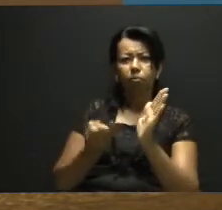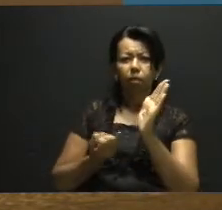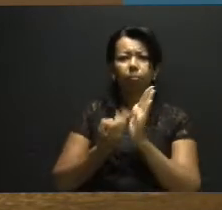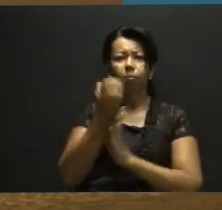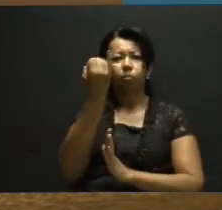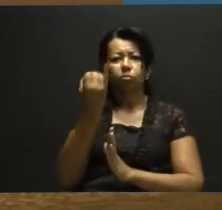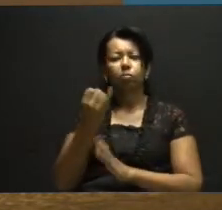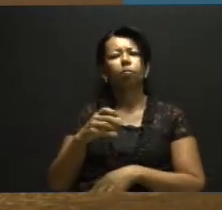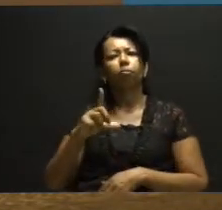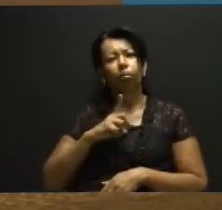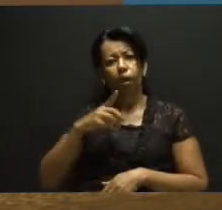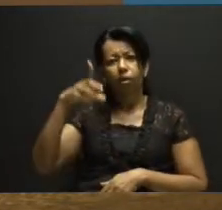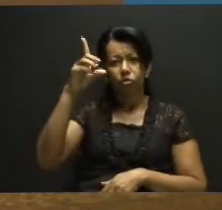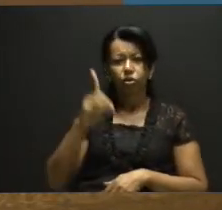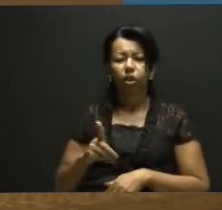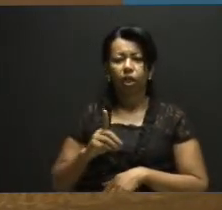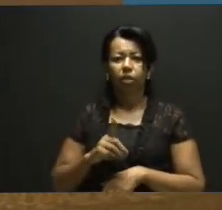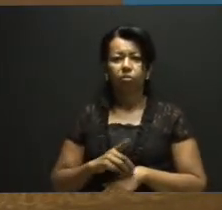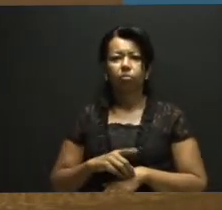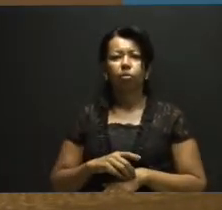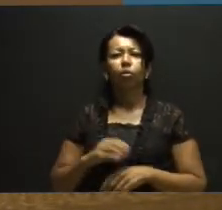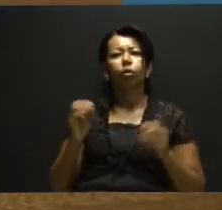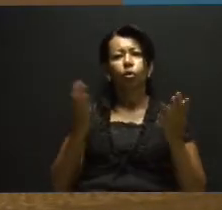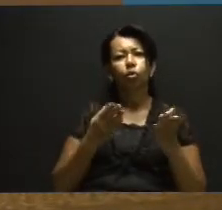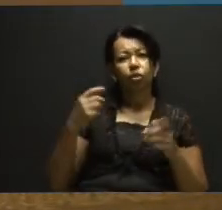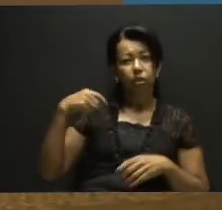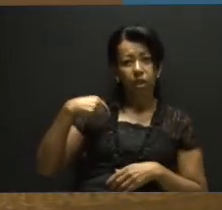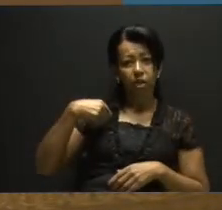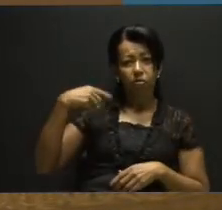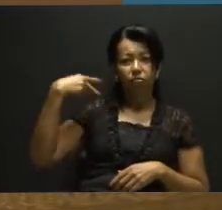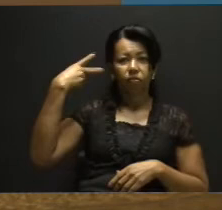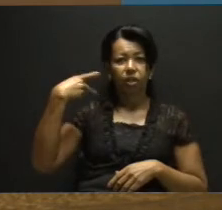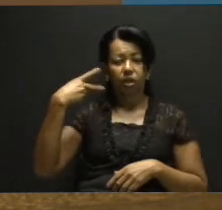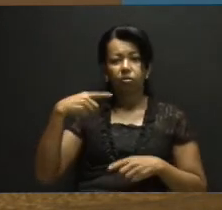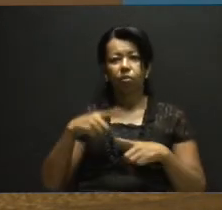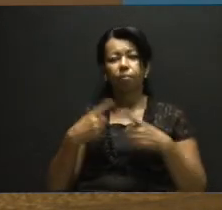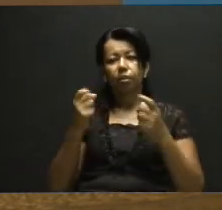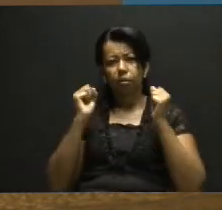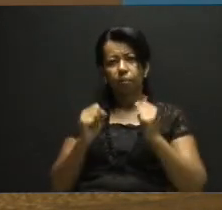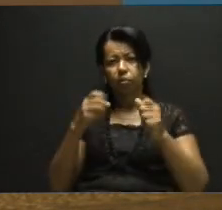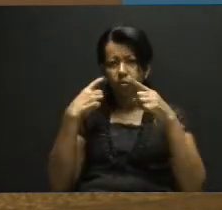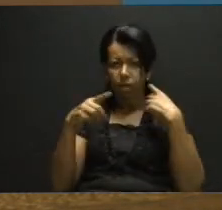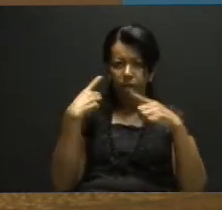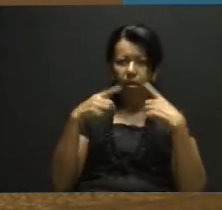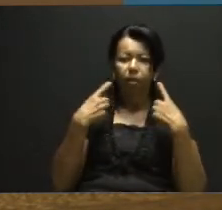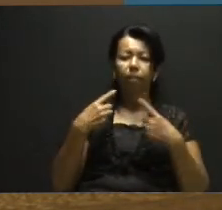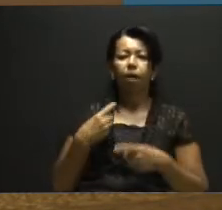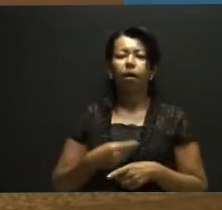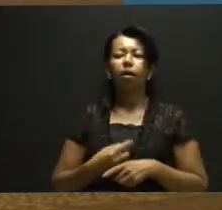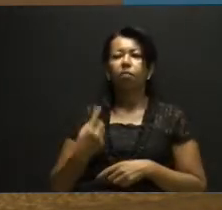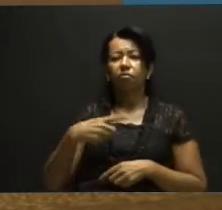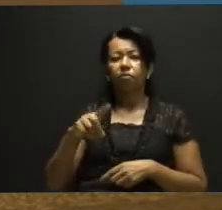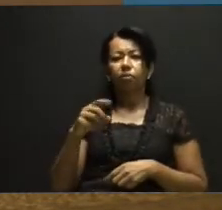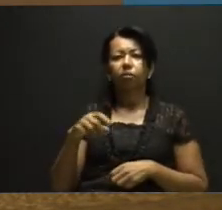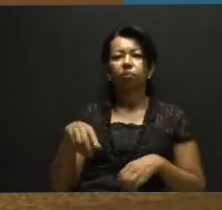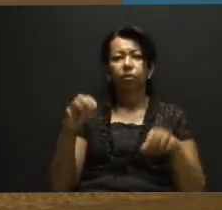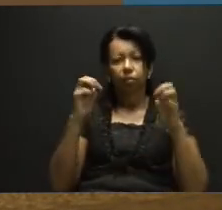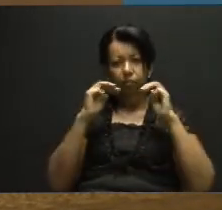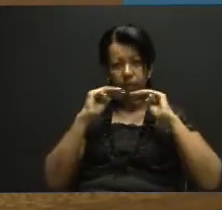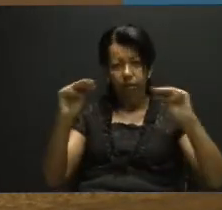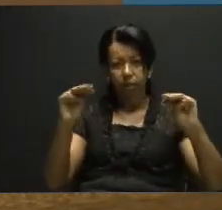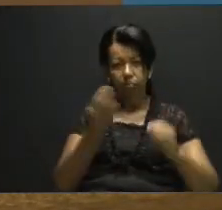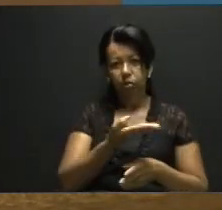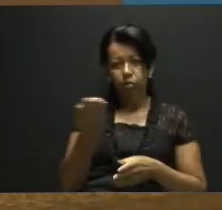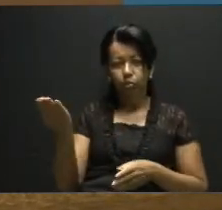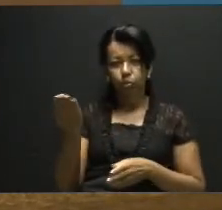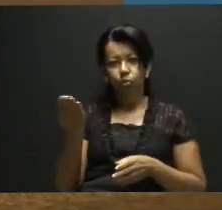é porque eu estou de vereador hoje que eu não posso reivindicar eu irei para as ruas poder reivindicar e vou mandar uma mensagem aqui para todos servidores